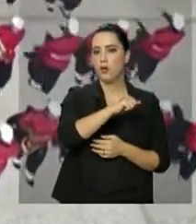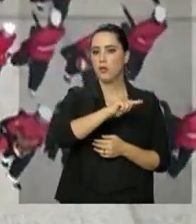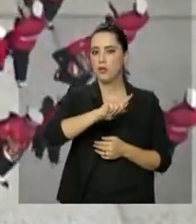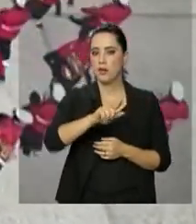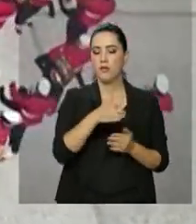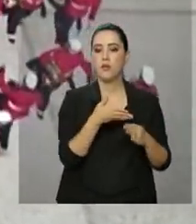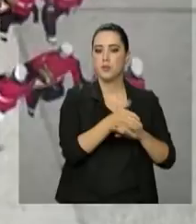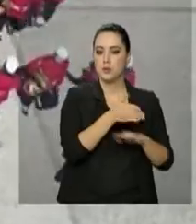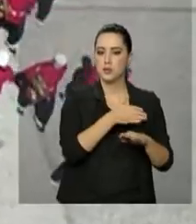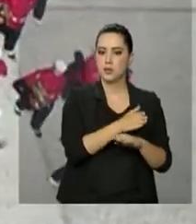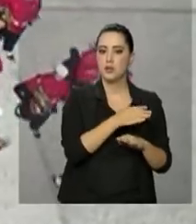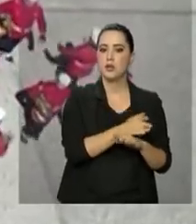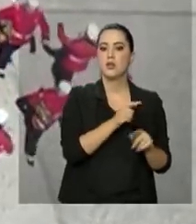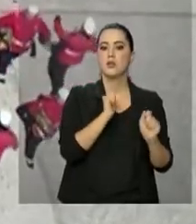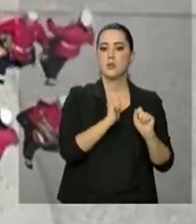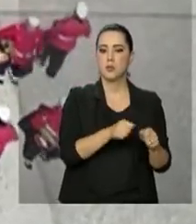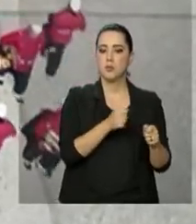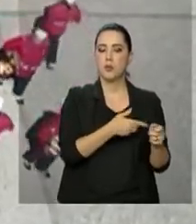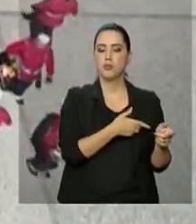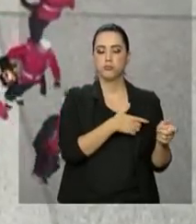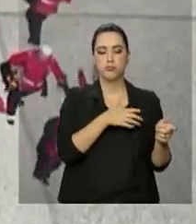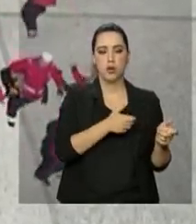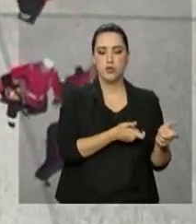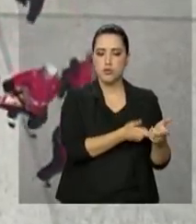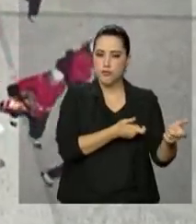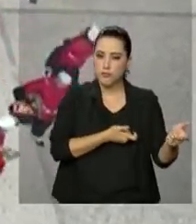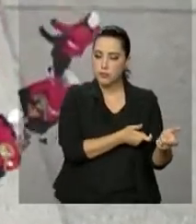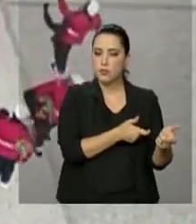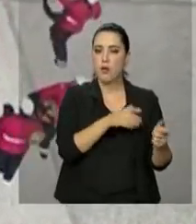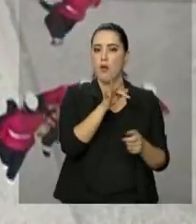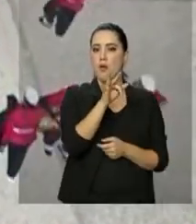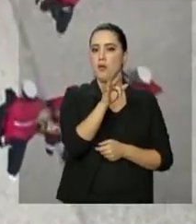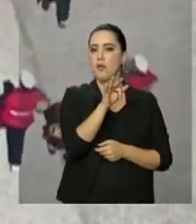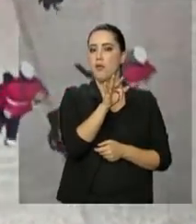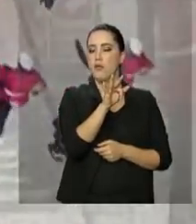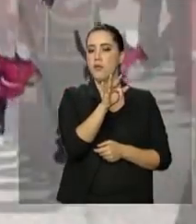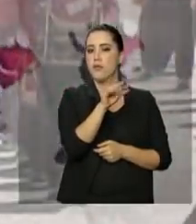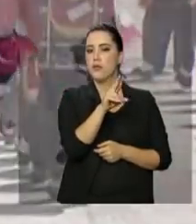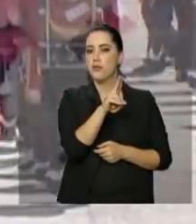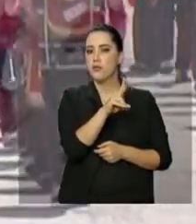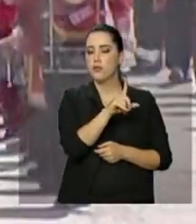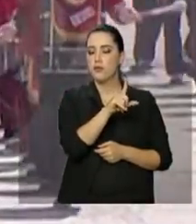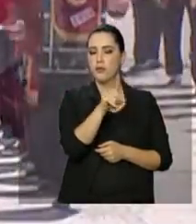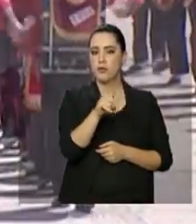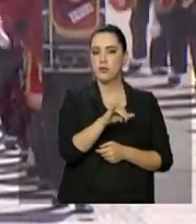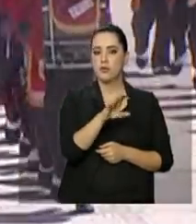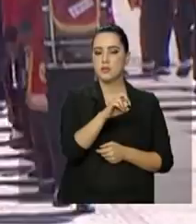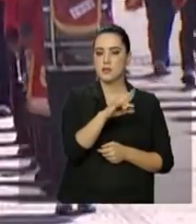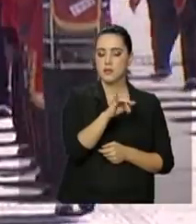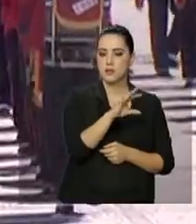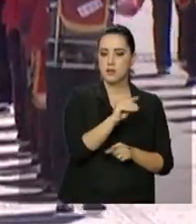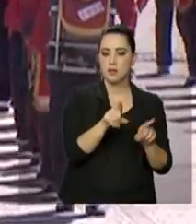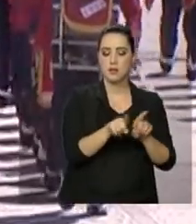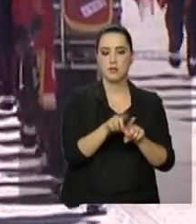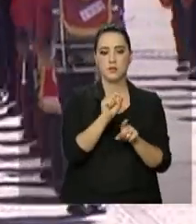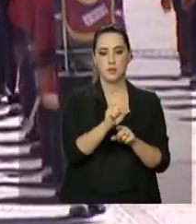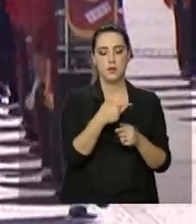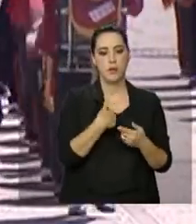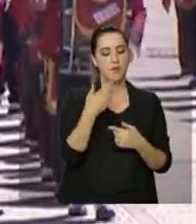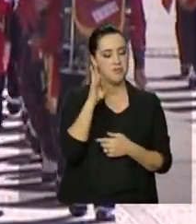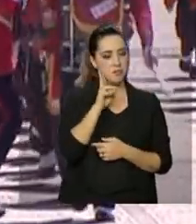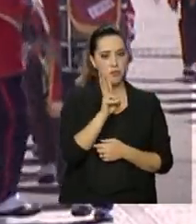no Corpo da Armada, no Corpo de Fuzileiros Navais e no Corpo de Intendentes, podendo atingir o posto máximo da nossa força. Veja que